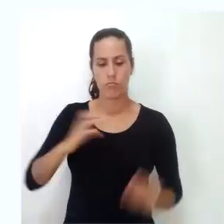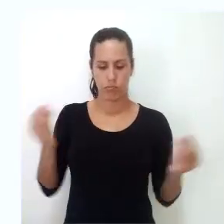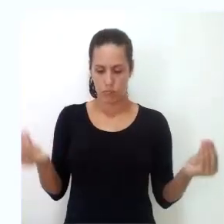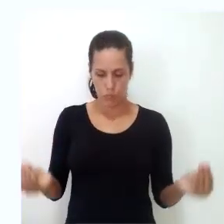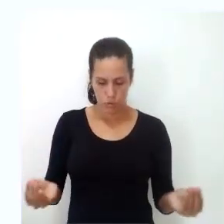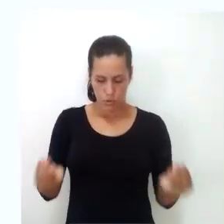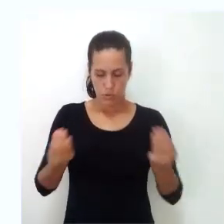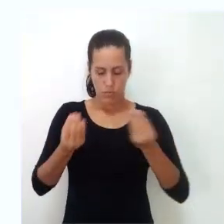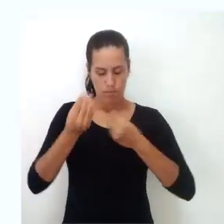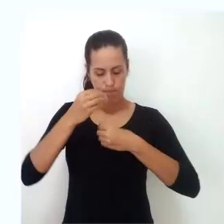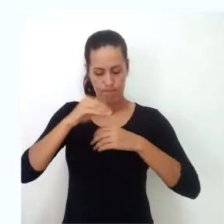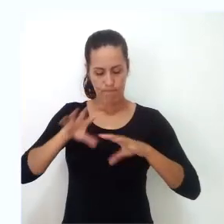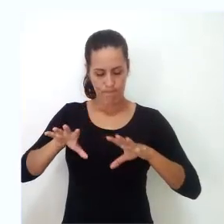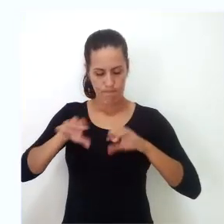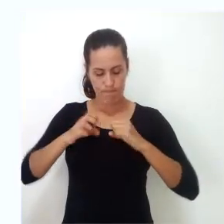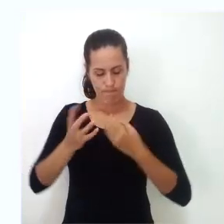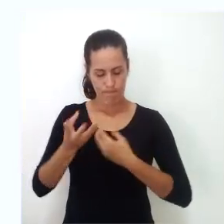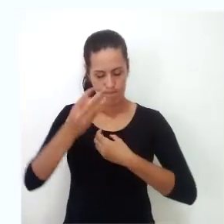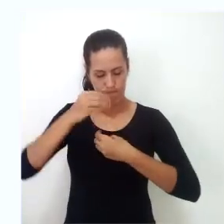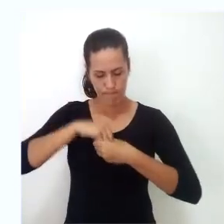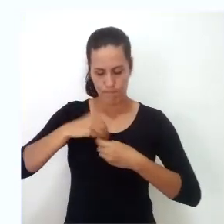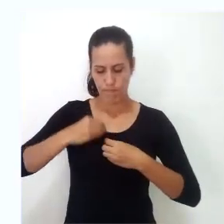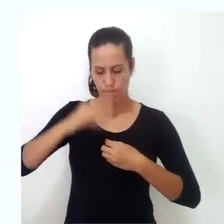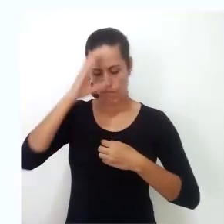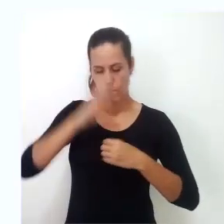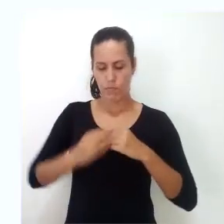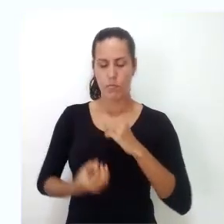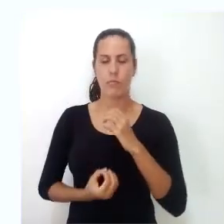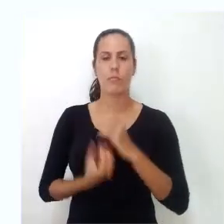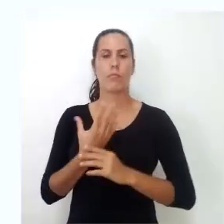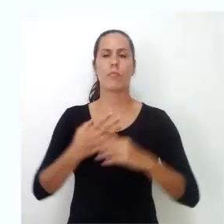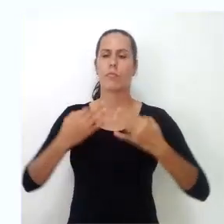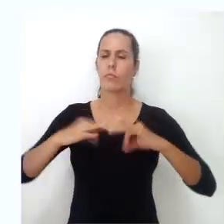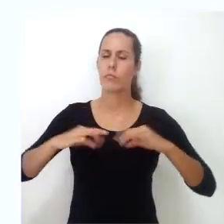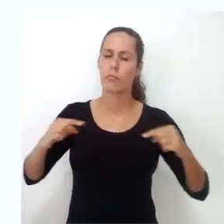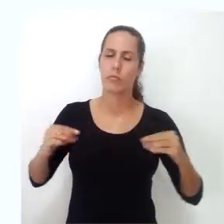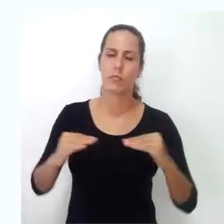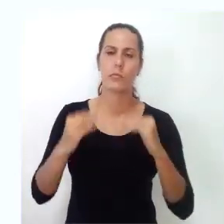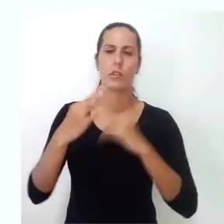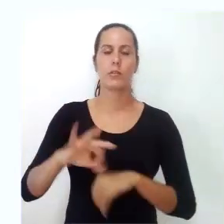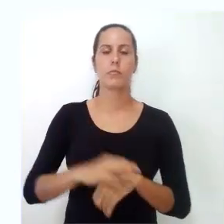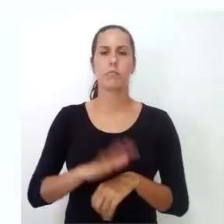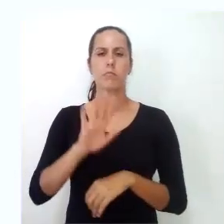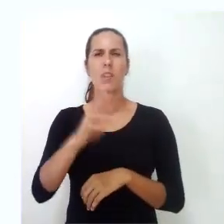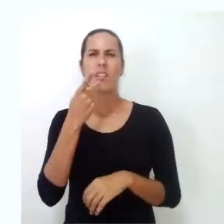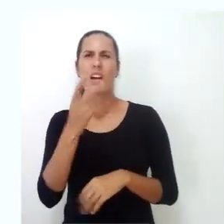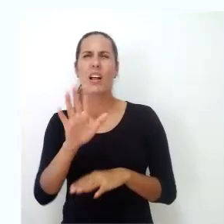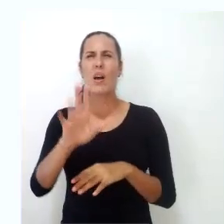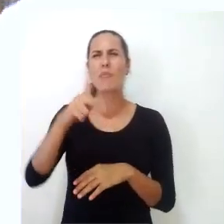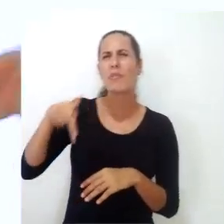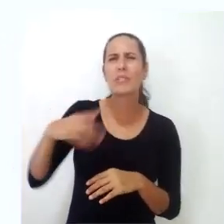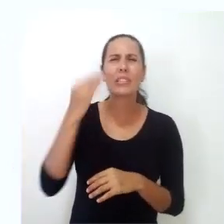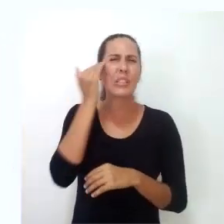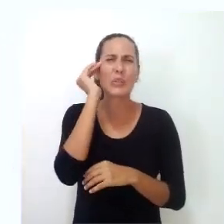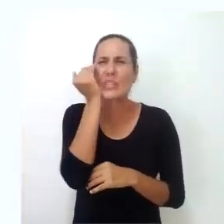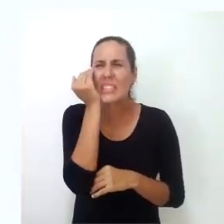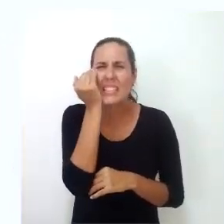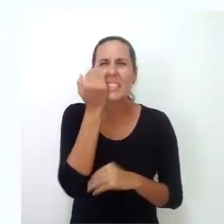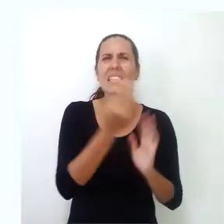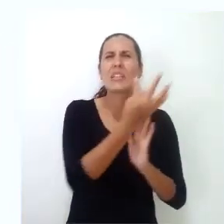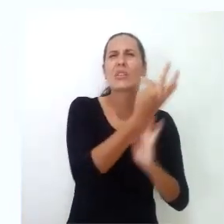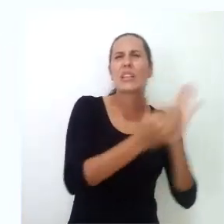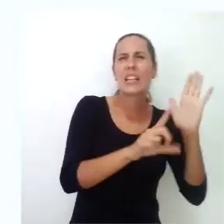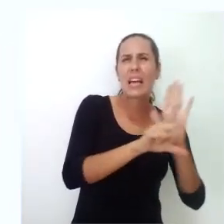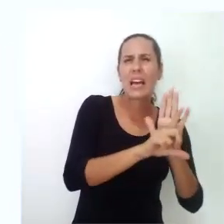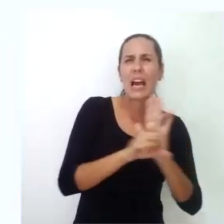Então, gente, é só lembrar, textos legais, normativos. Aí você me diz, professor, eu ainda não entendi o que é um